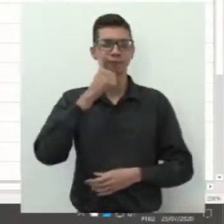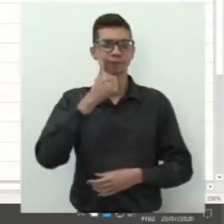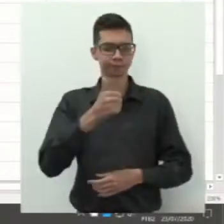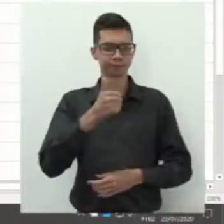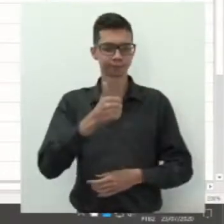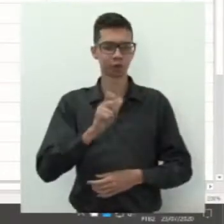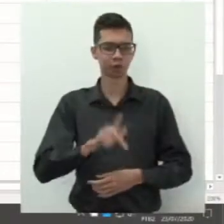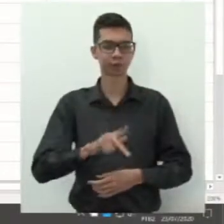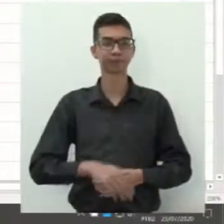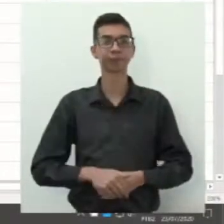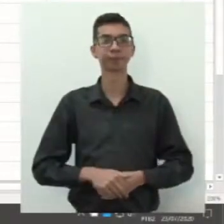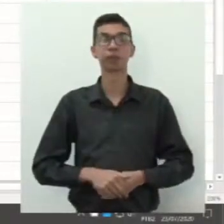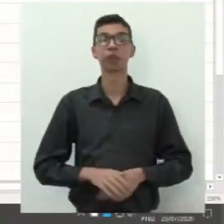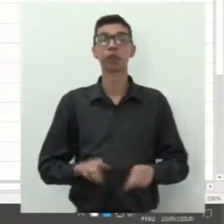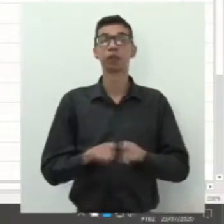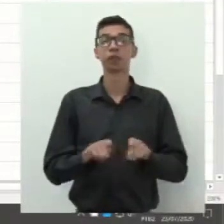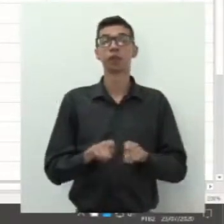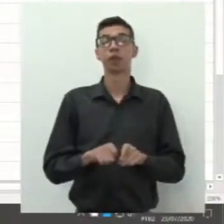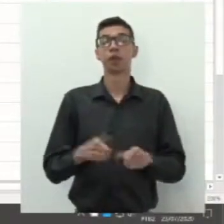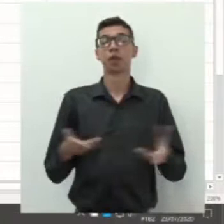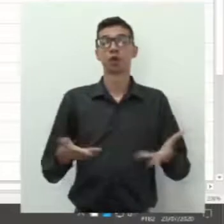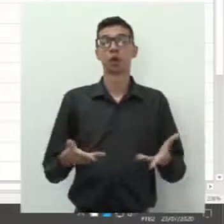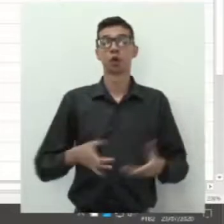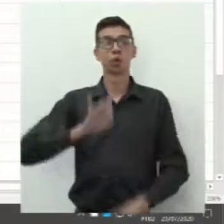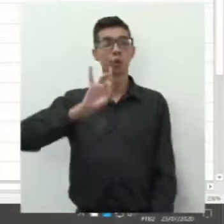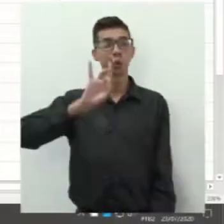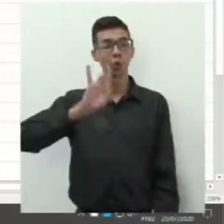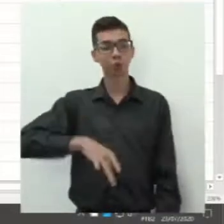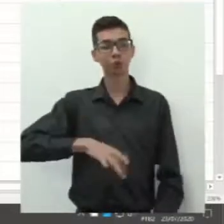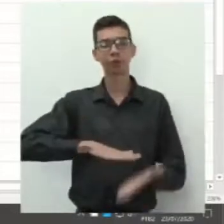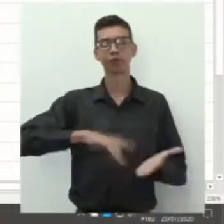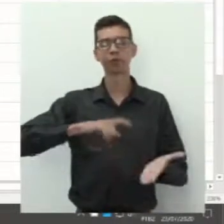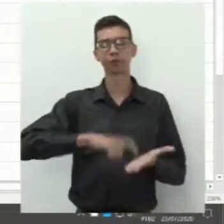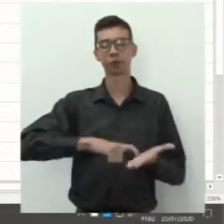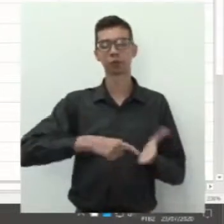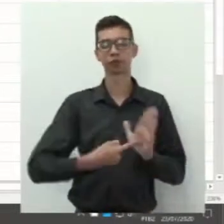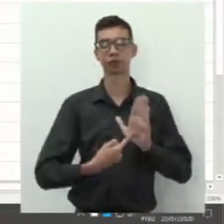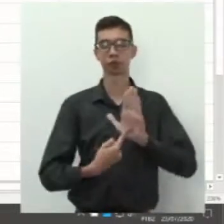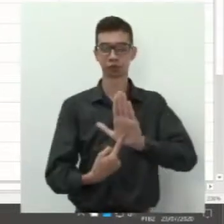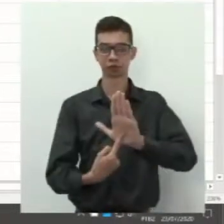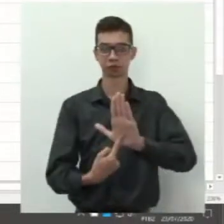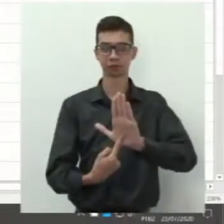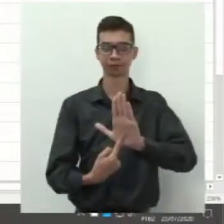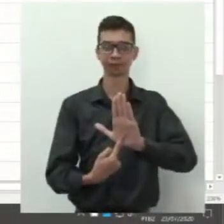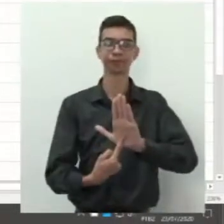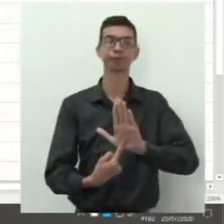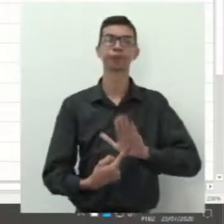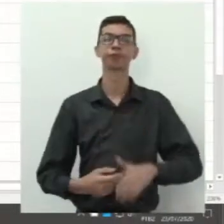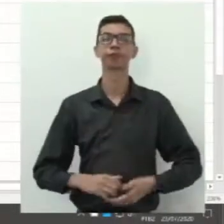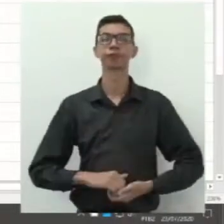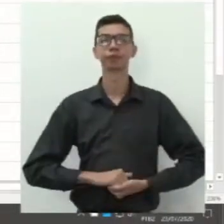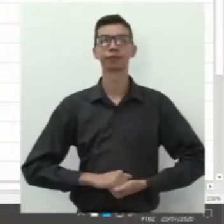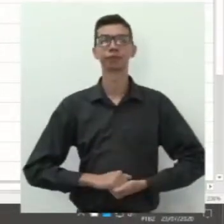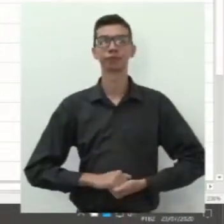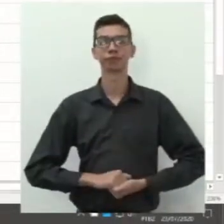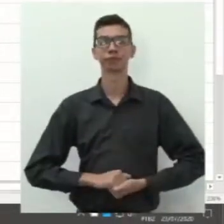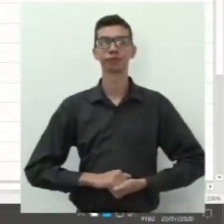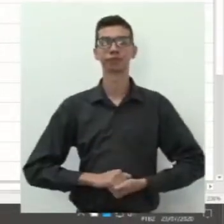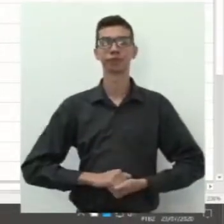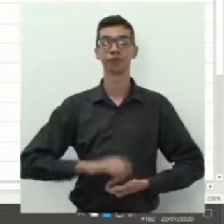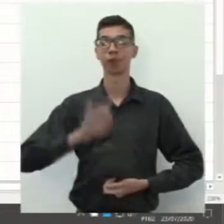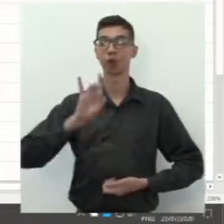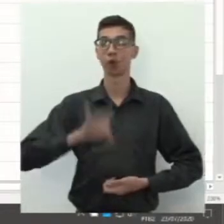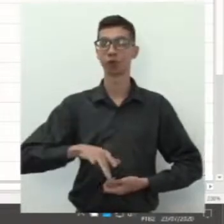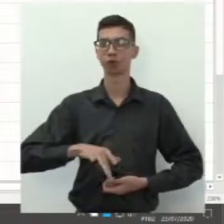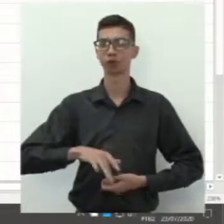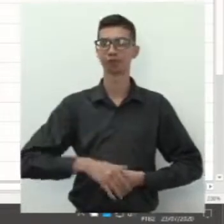Bom, tenho mais uma última função aqui para mostrar para vocês. Última no momento. No momento. Uma